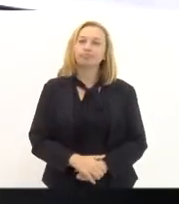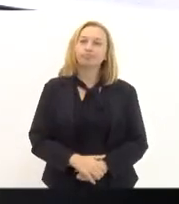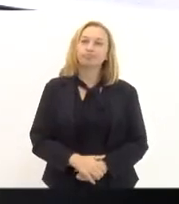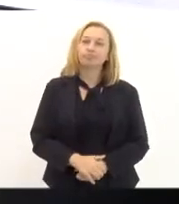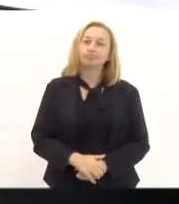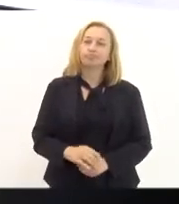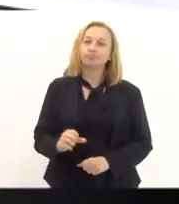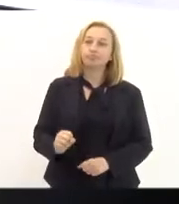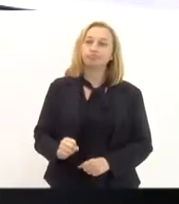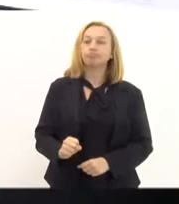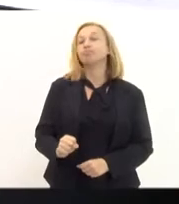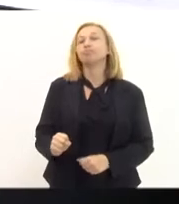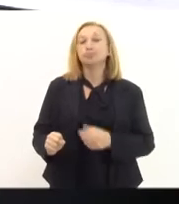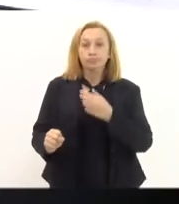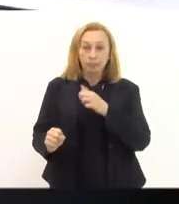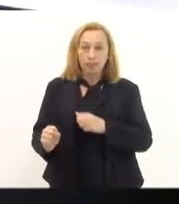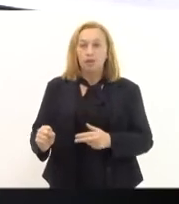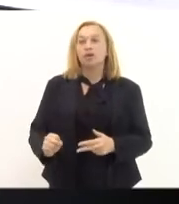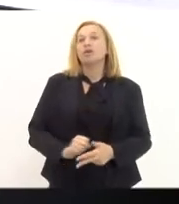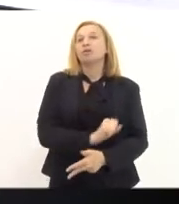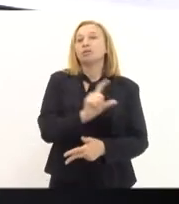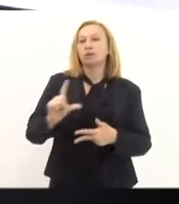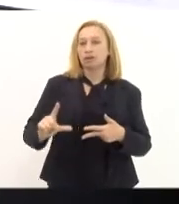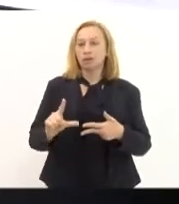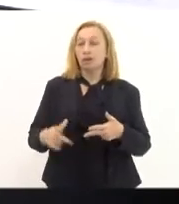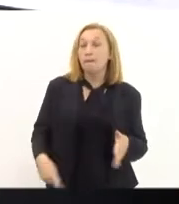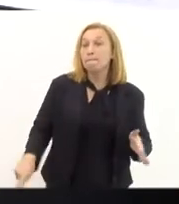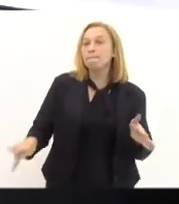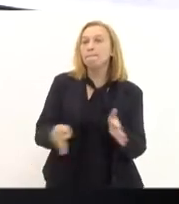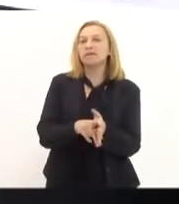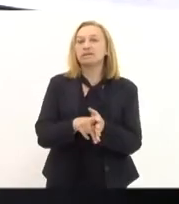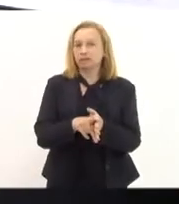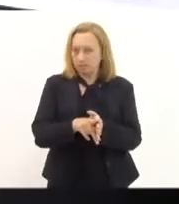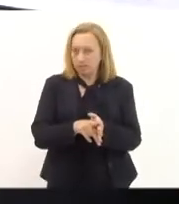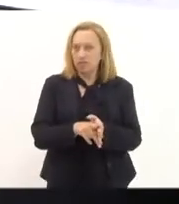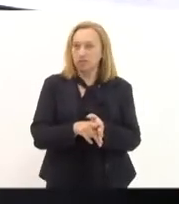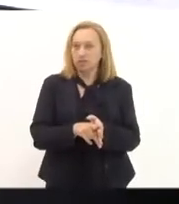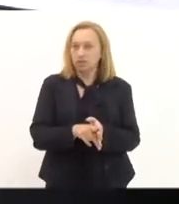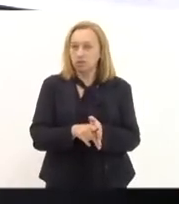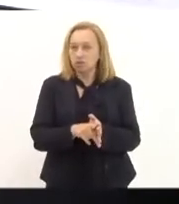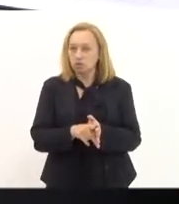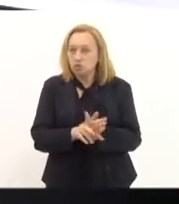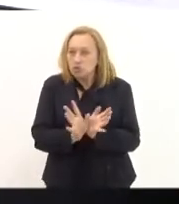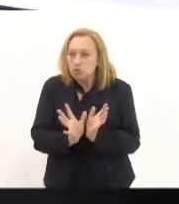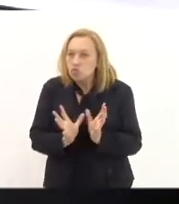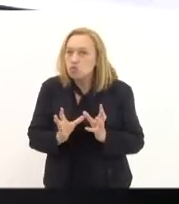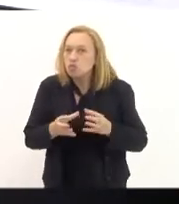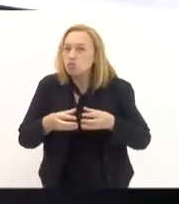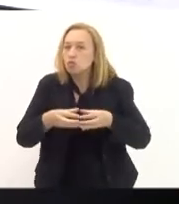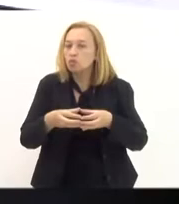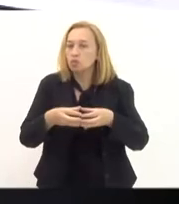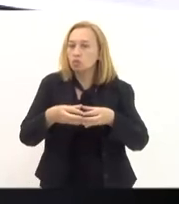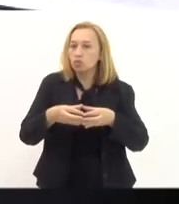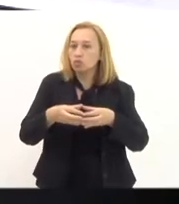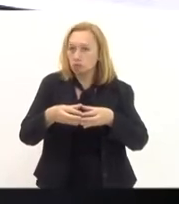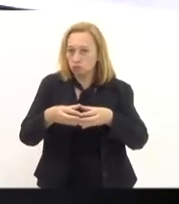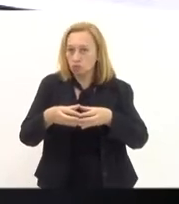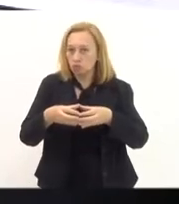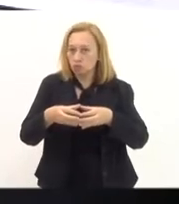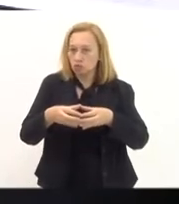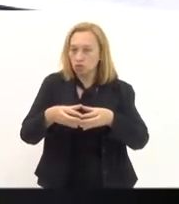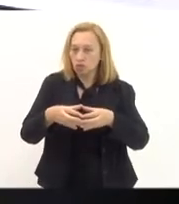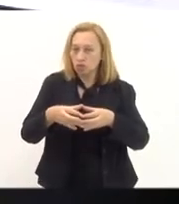poder legislativo ele faz parte do grupamento de poderes e